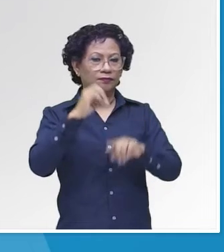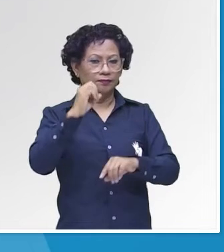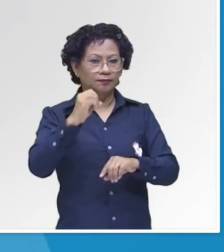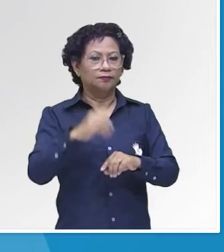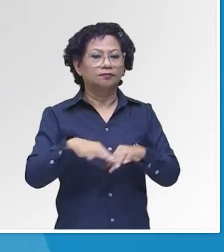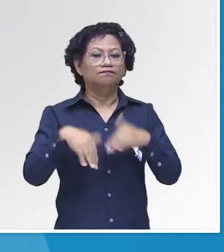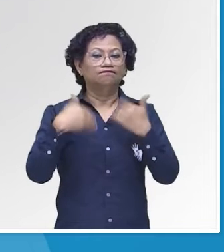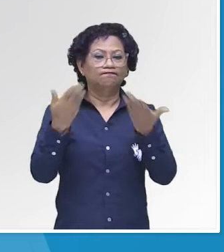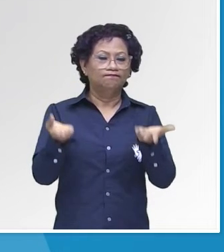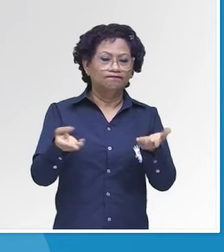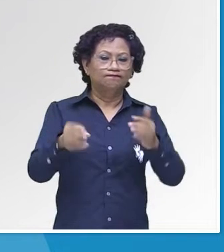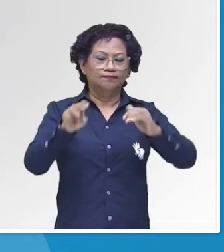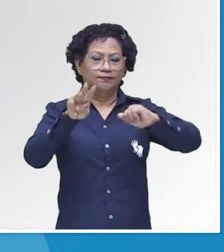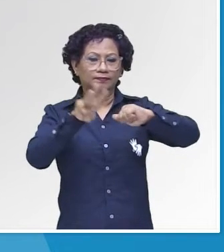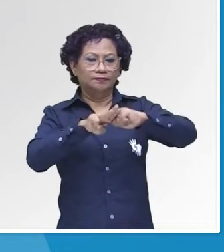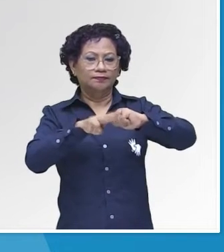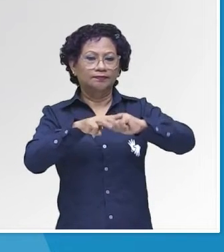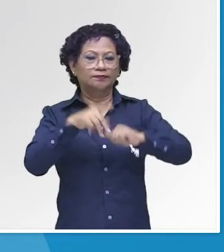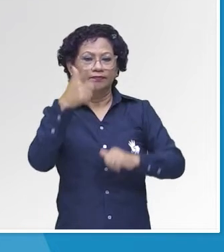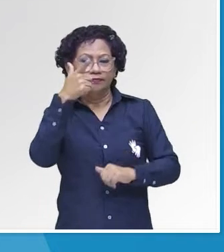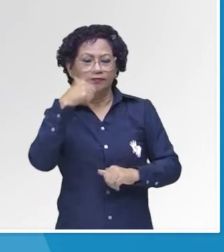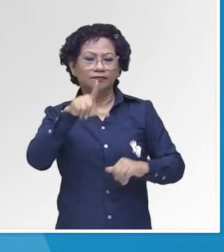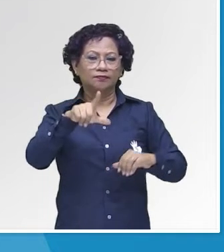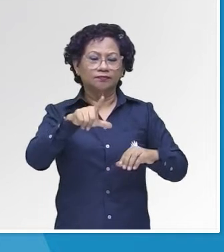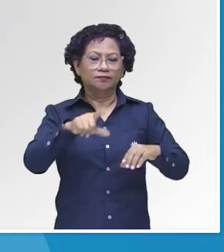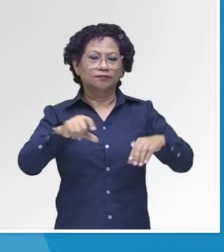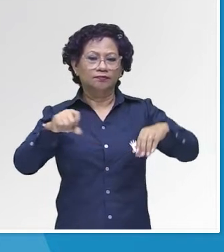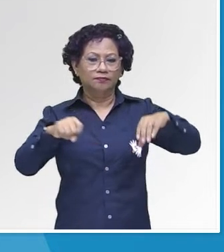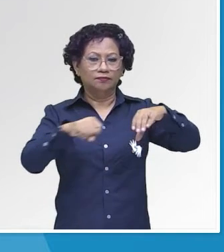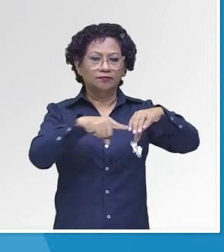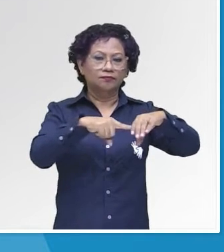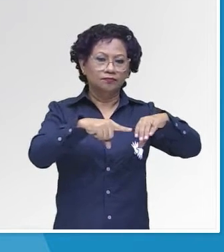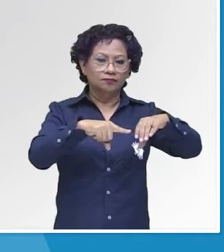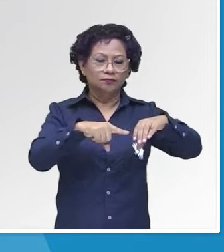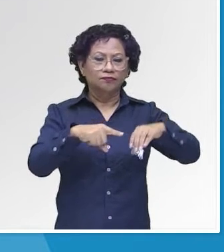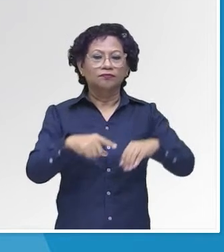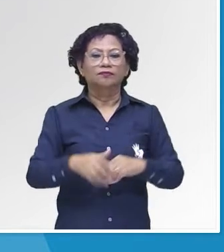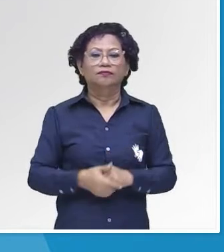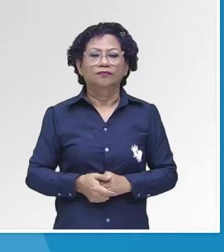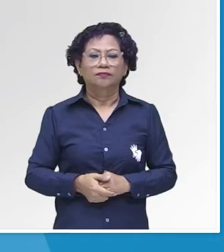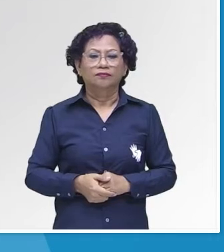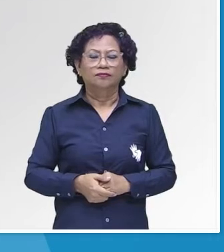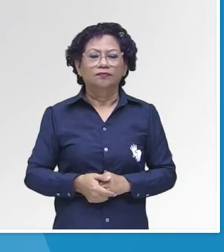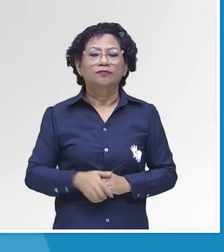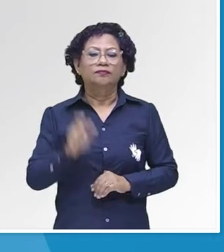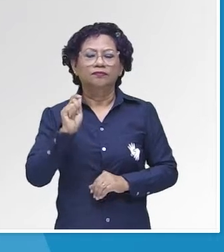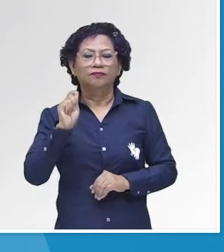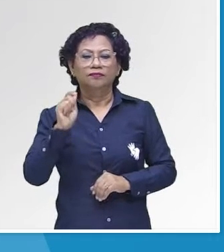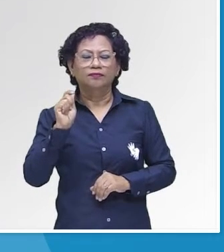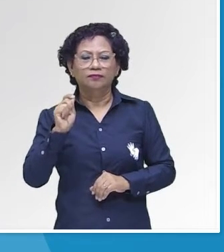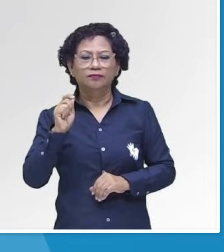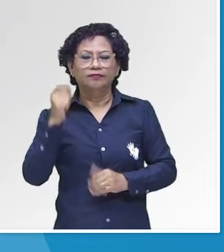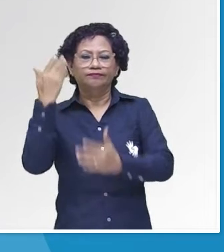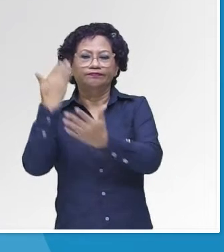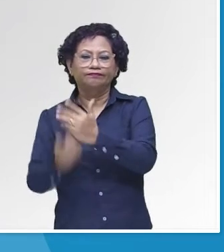categorias aqui, de gols marcados e gols sofridos. Então, vamos, primeiramente, organizar essas informações para